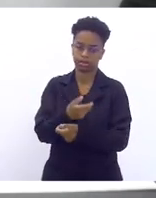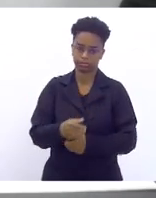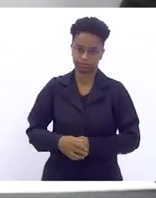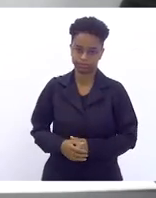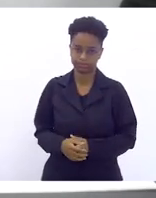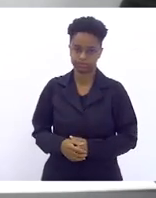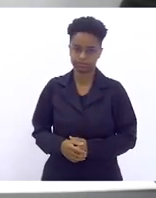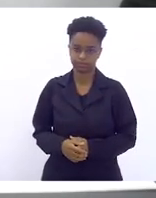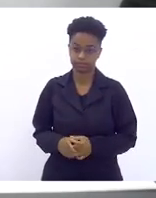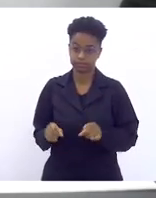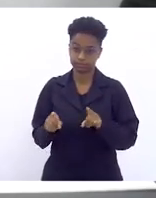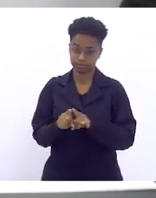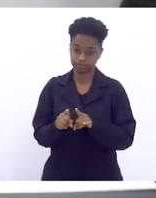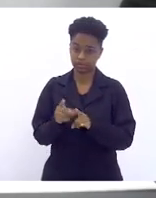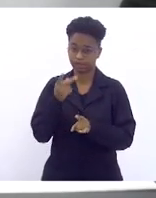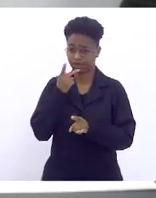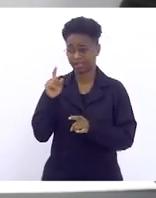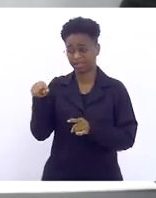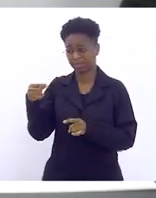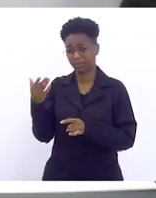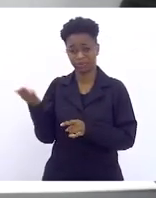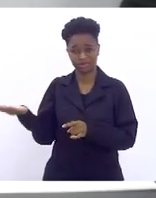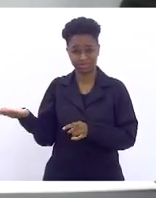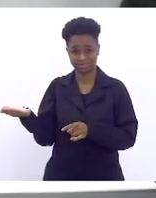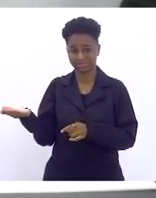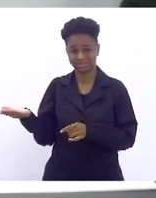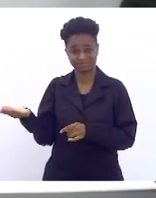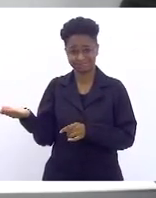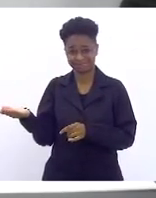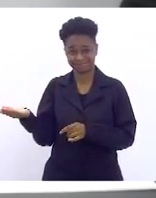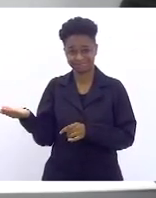falar depois do deputado Luiz Paulo Carlos